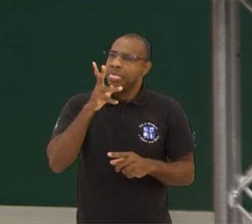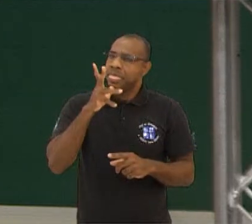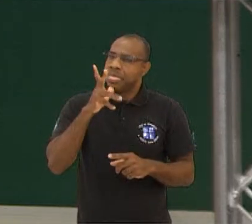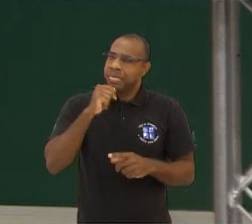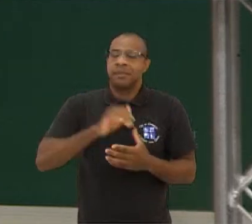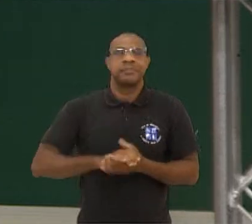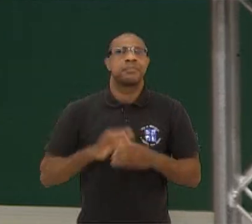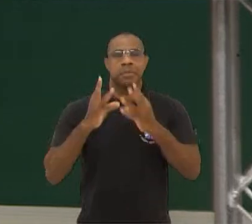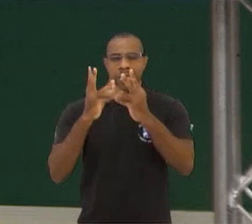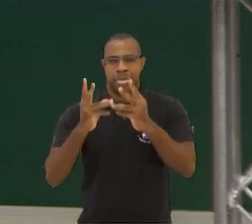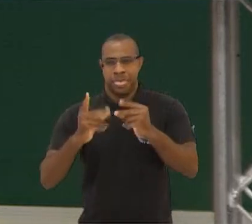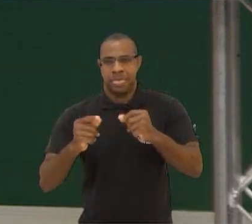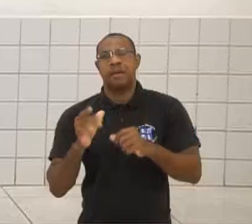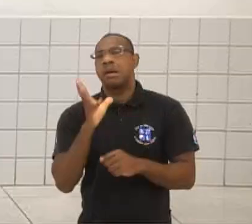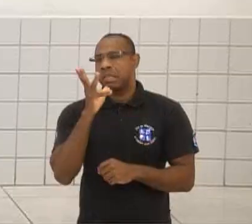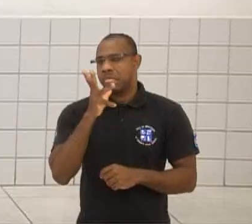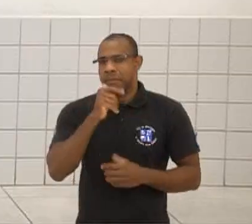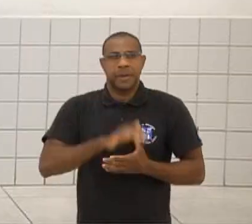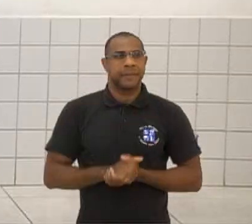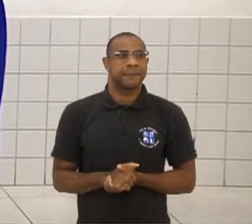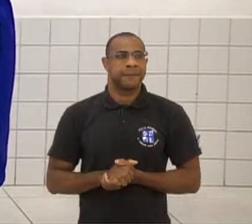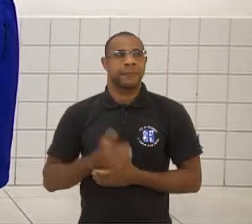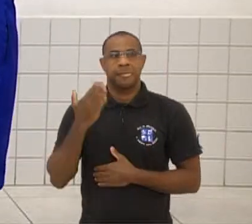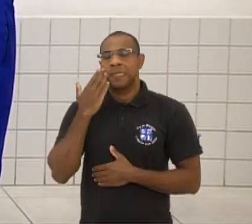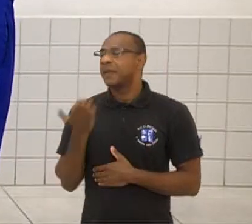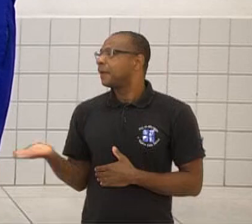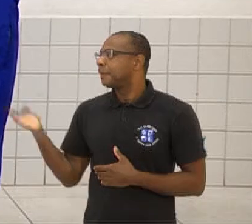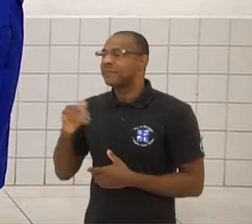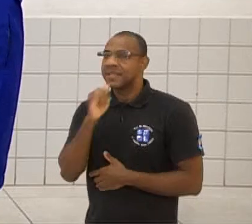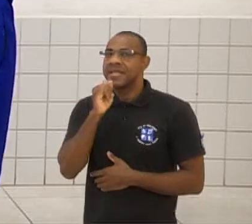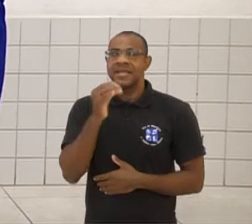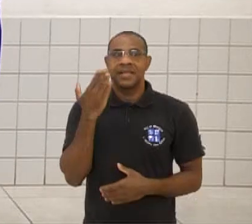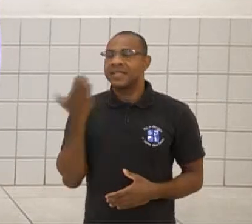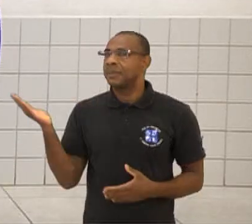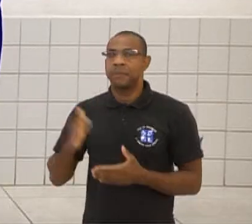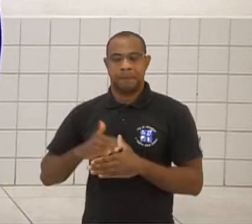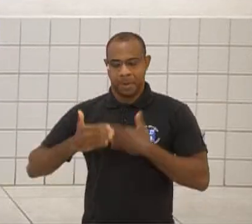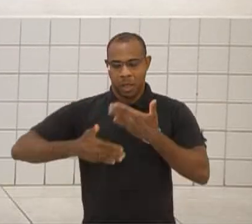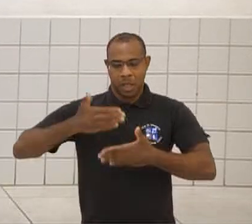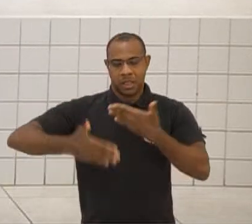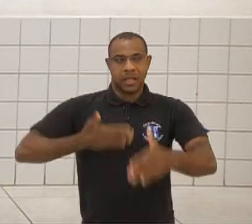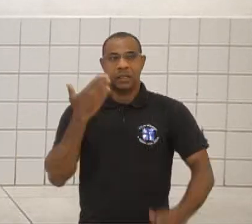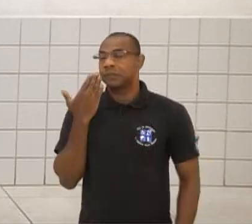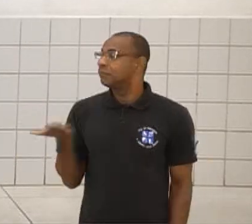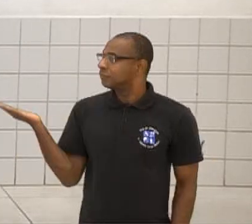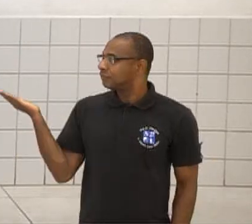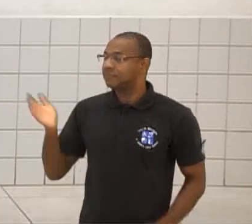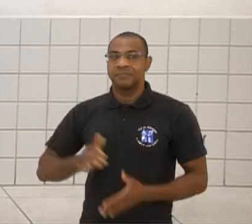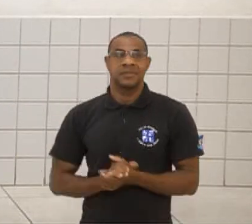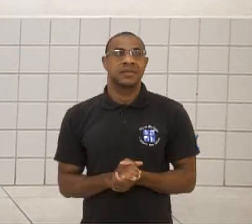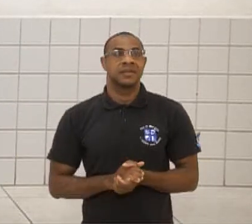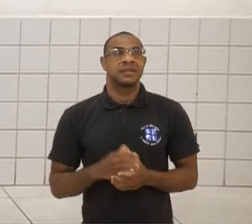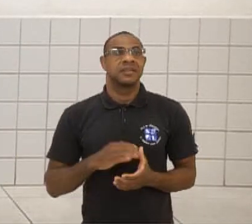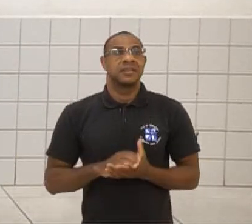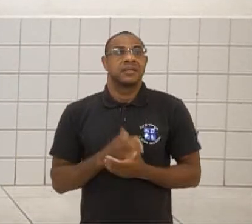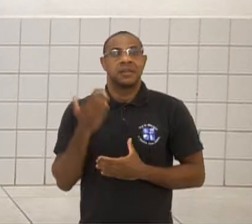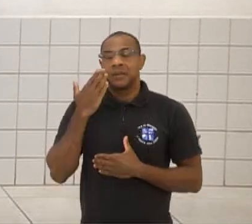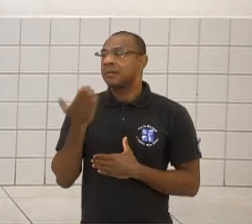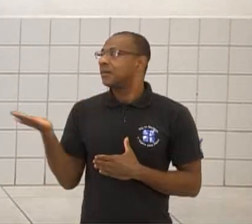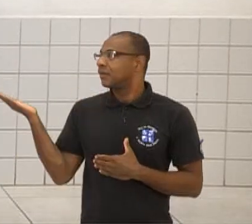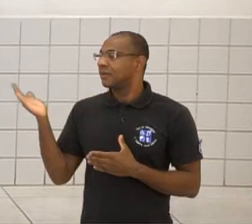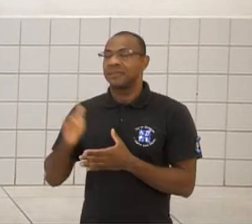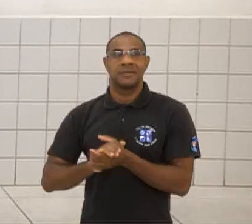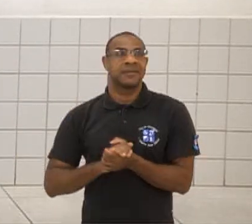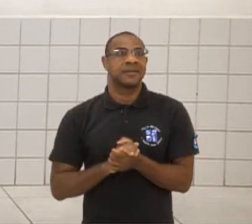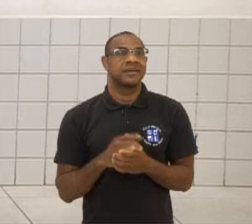Por conta disso. Aqui, então, a gente tem um exemplo de um processo, né? E a gente vai ver aqui que o cobre aquoso, ele sai